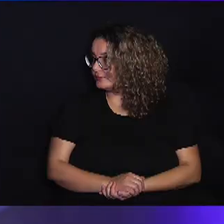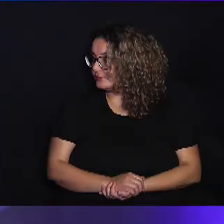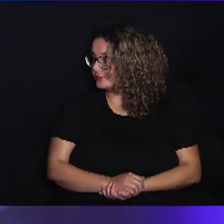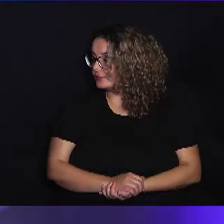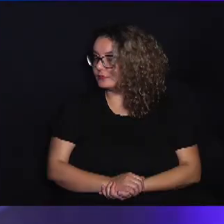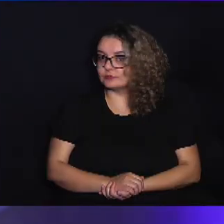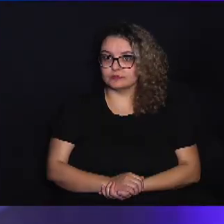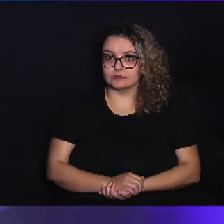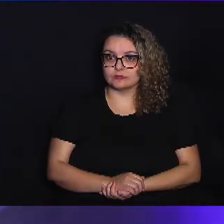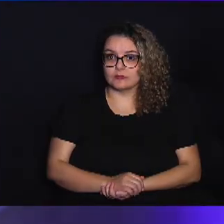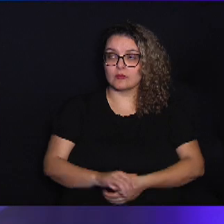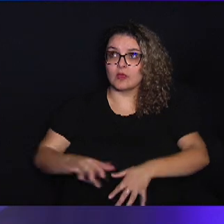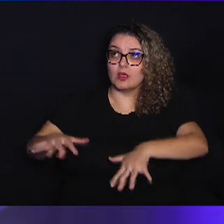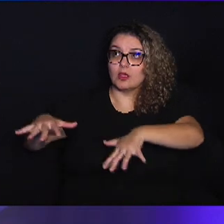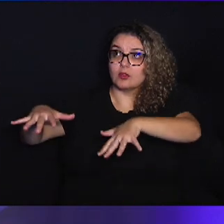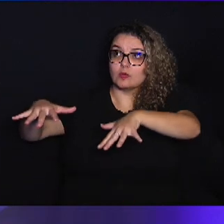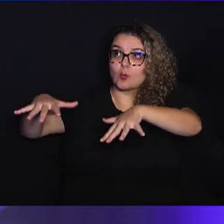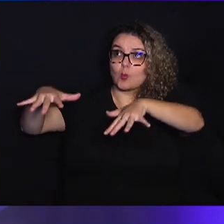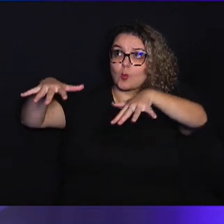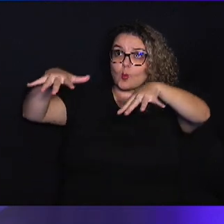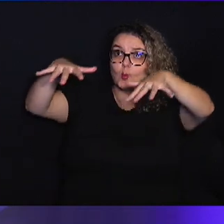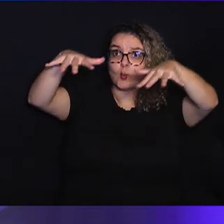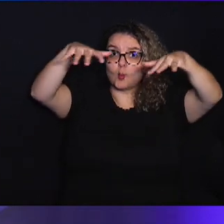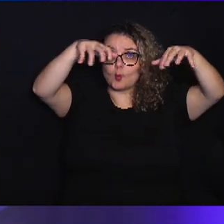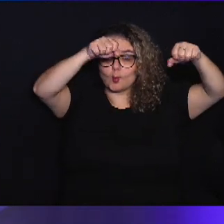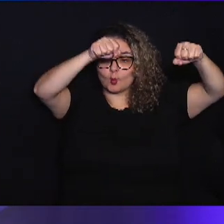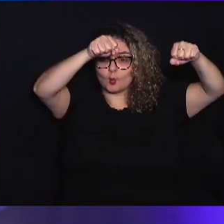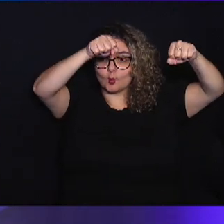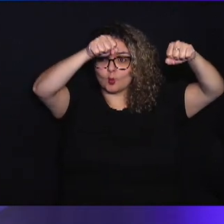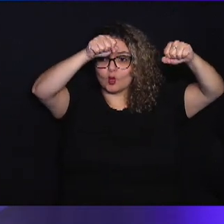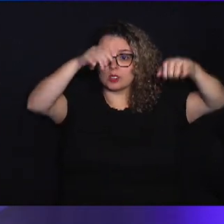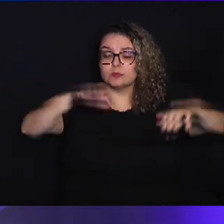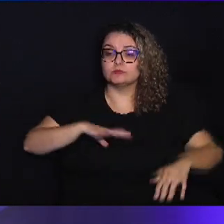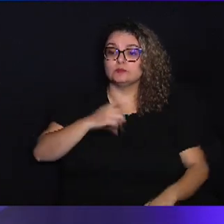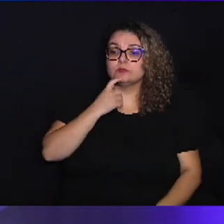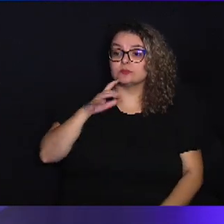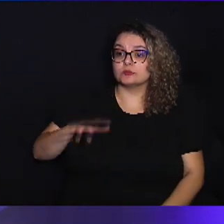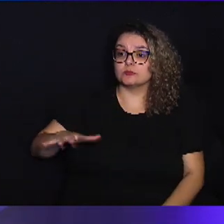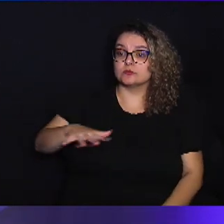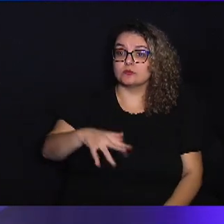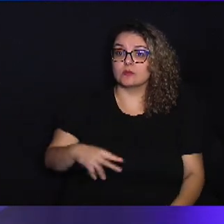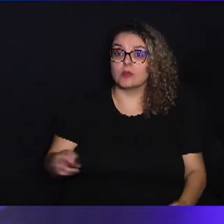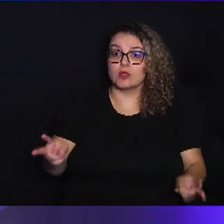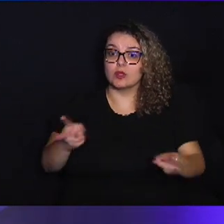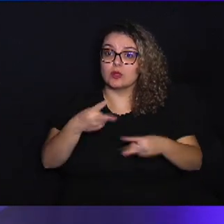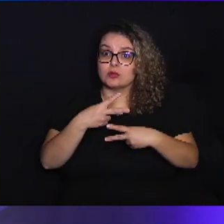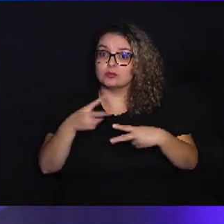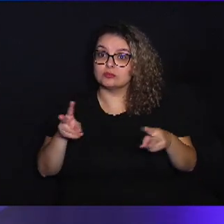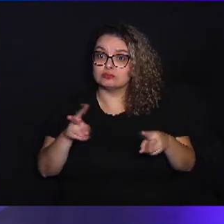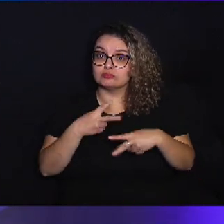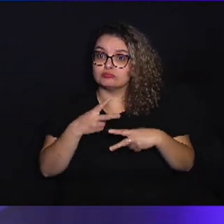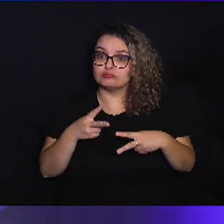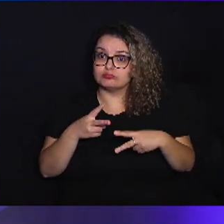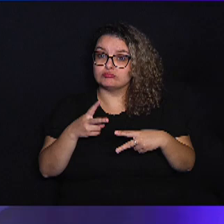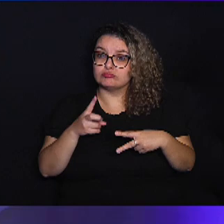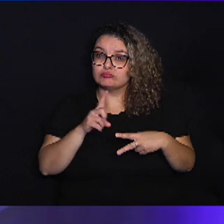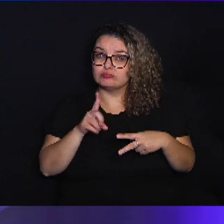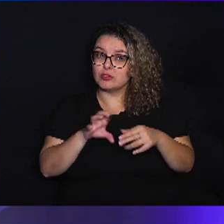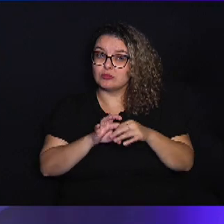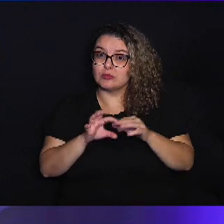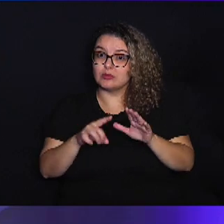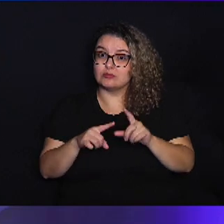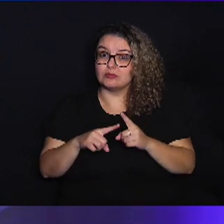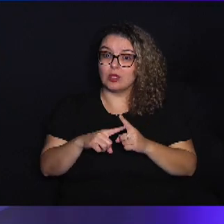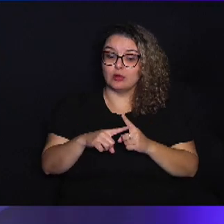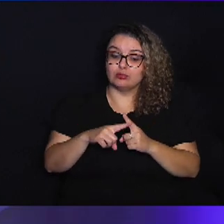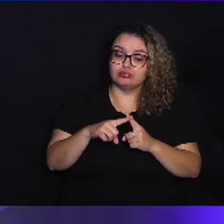Massa de ar seco estacionada aqui em Campinas e região. O vento não deixa a sensação térmica subir